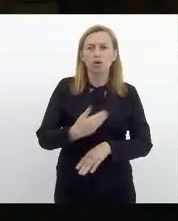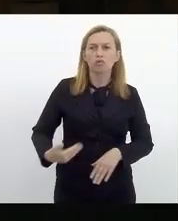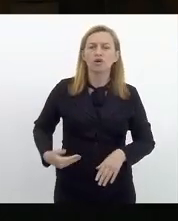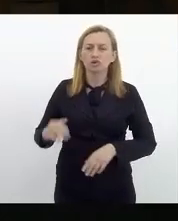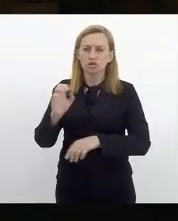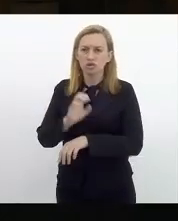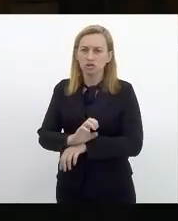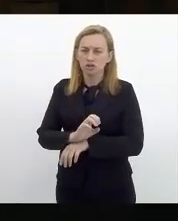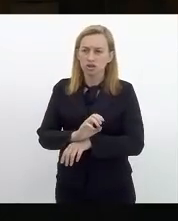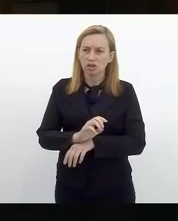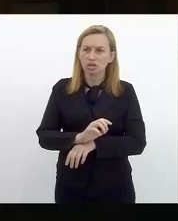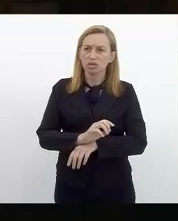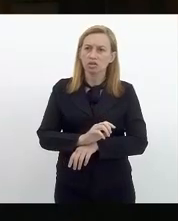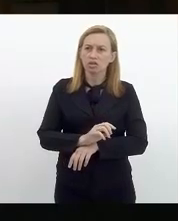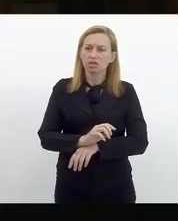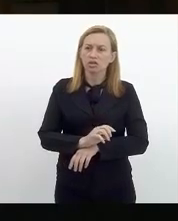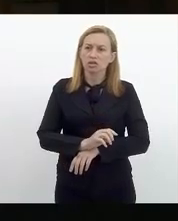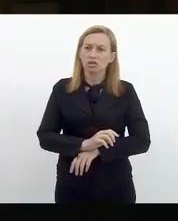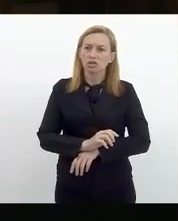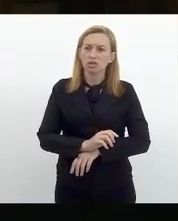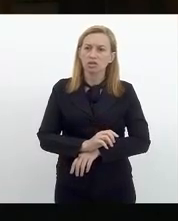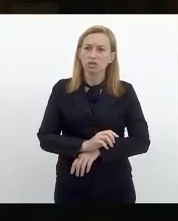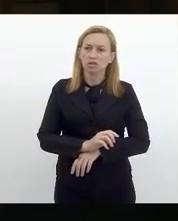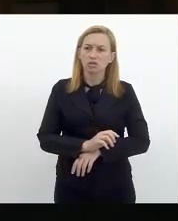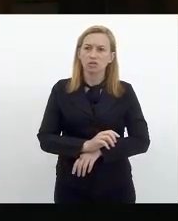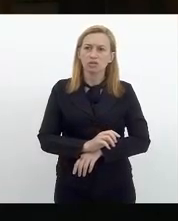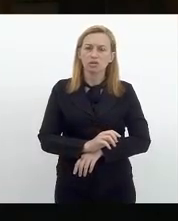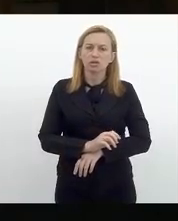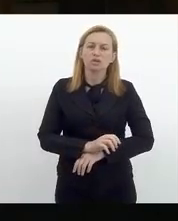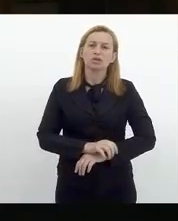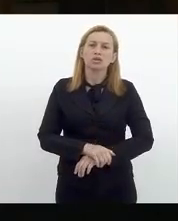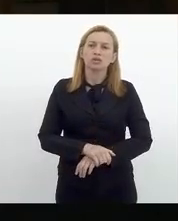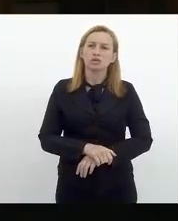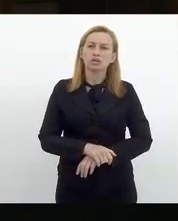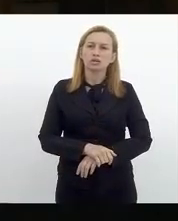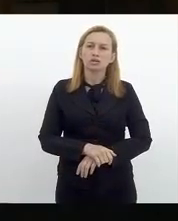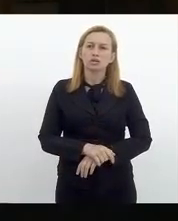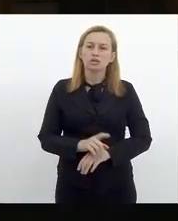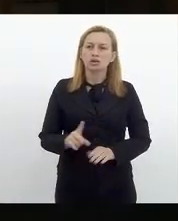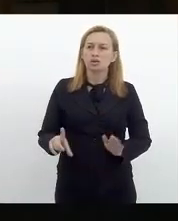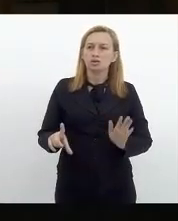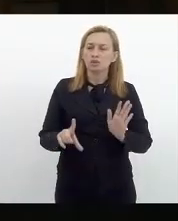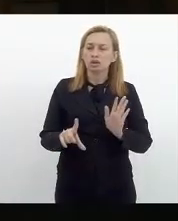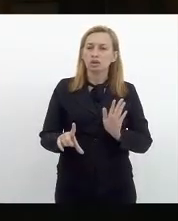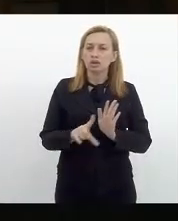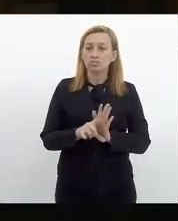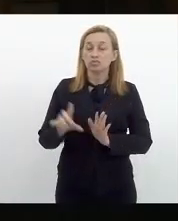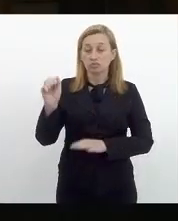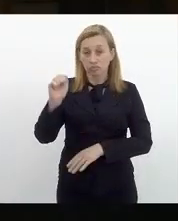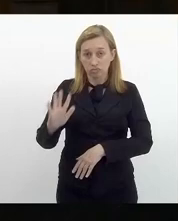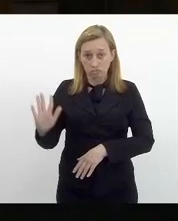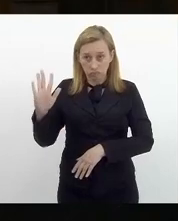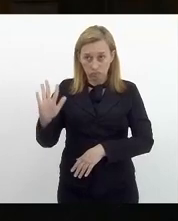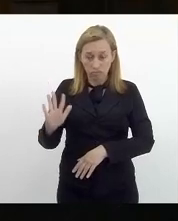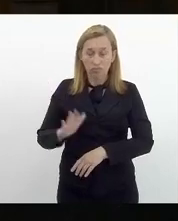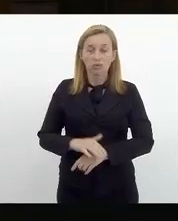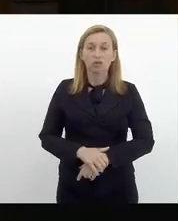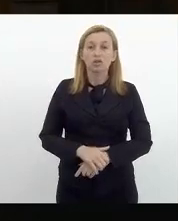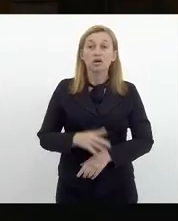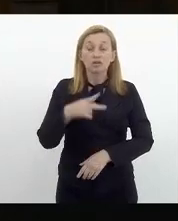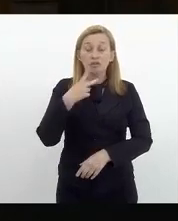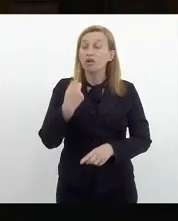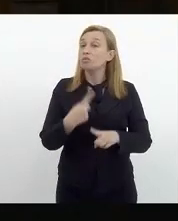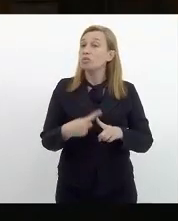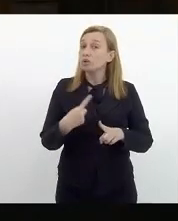do estado se posicione em uma perspectiva de estadualização de uma legislação nacional o e